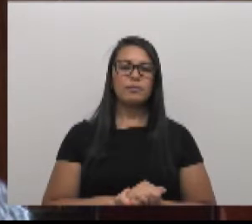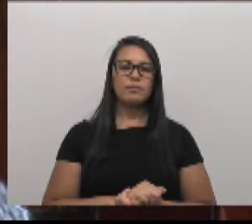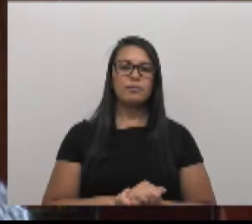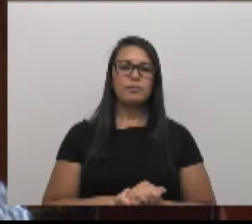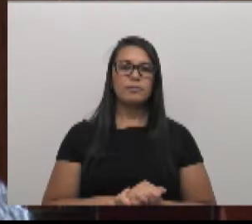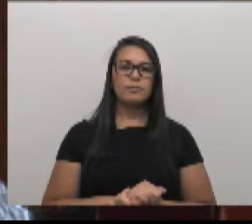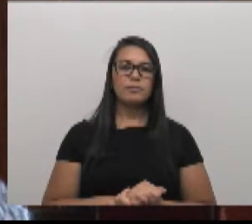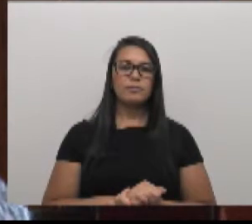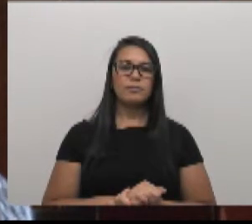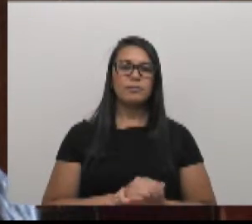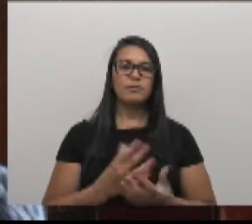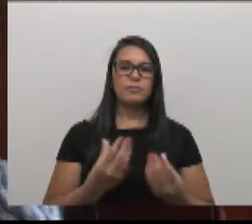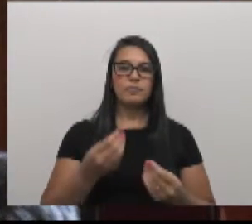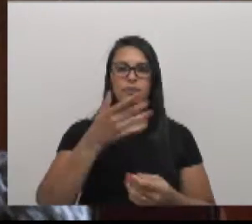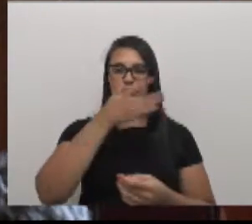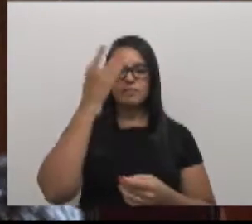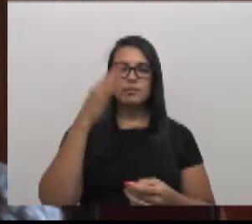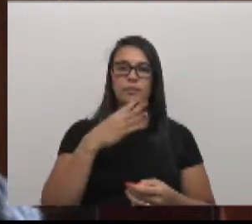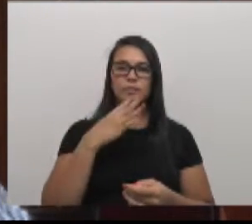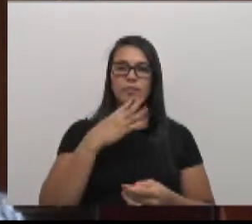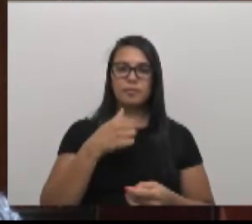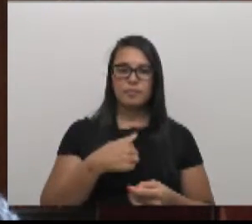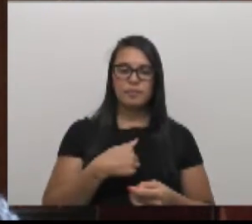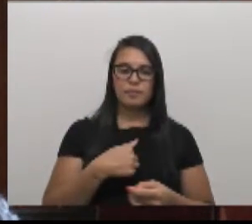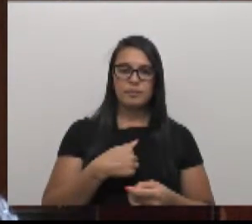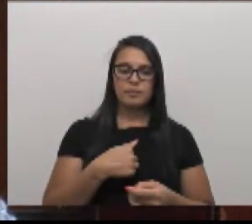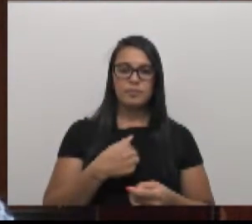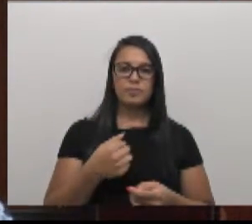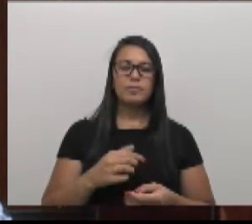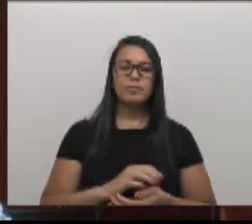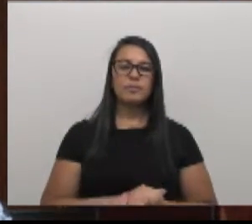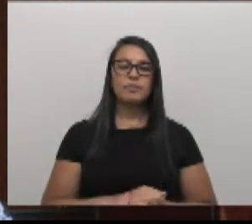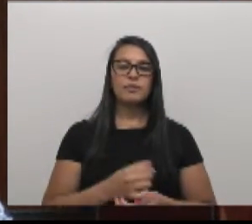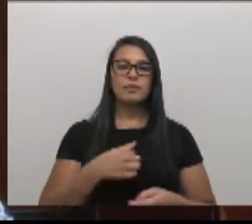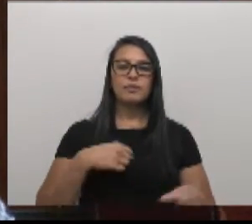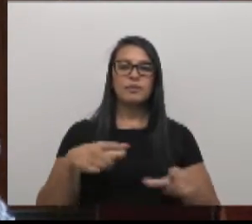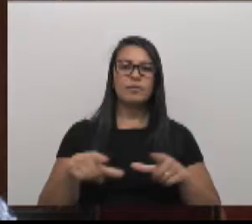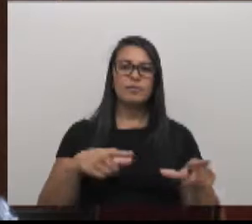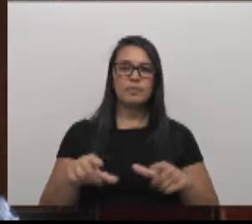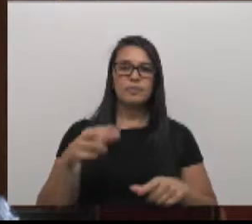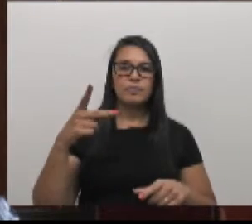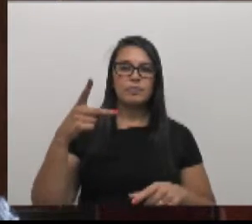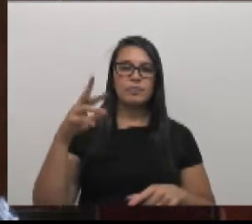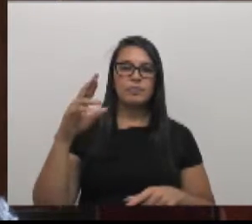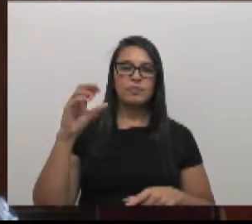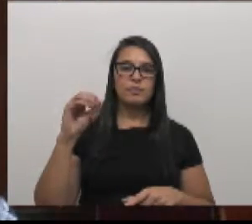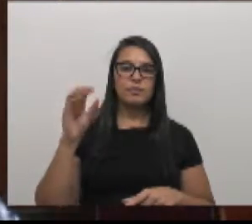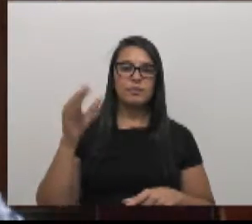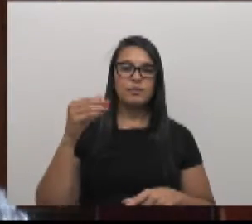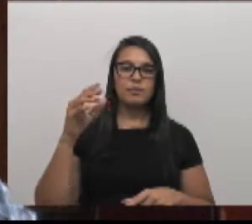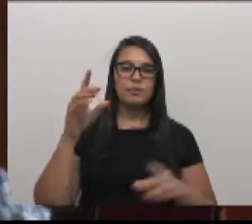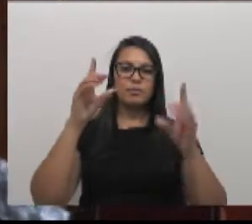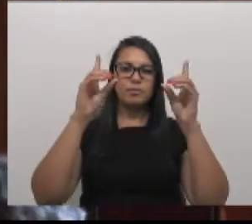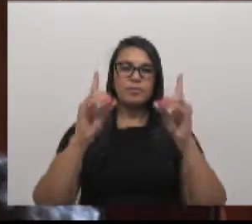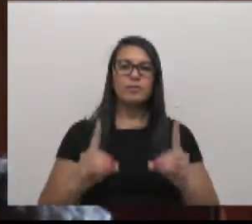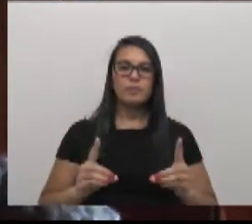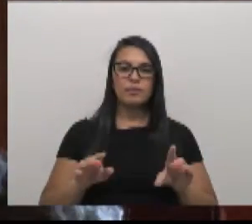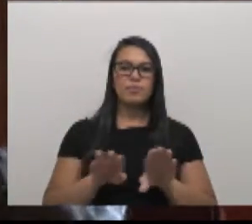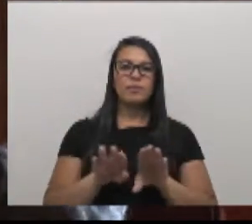Muitas pessoas me conhecem, né, e o meu trabalho da pró-deficiente era também voltado